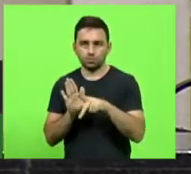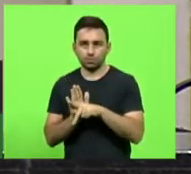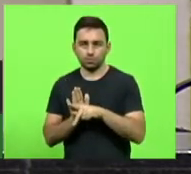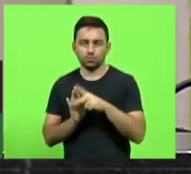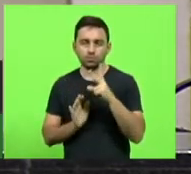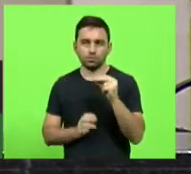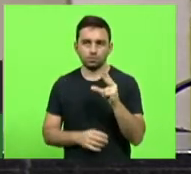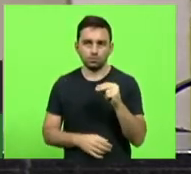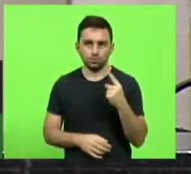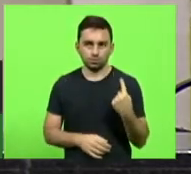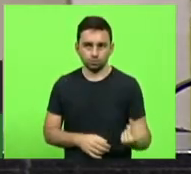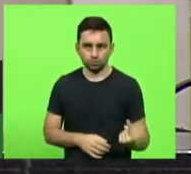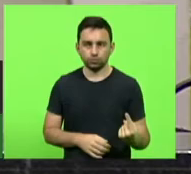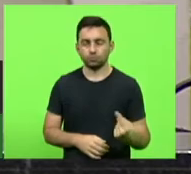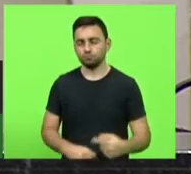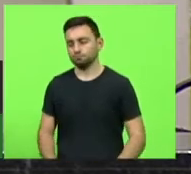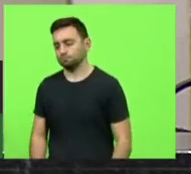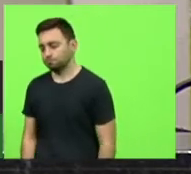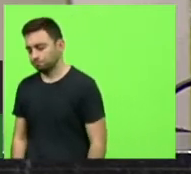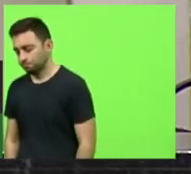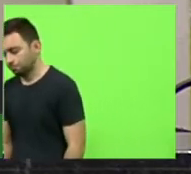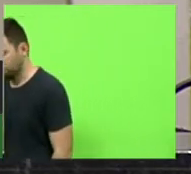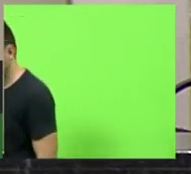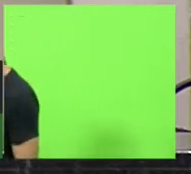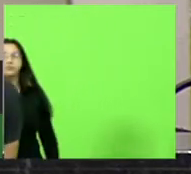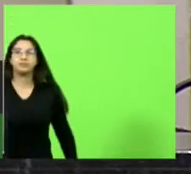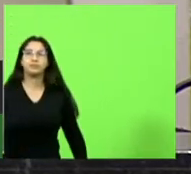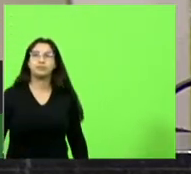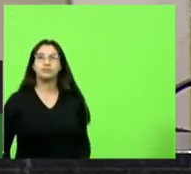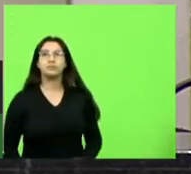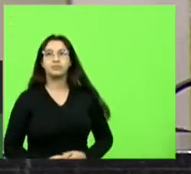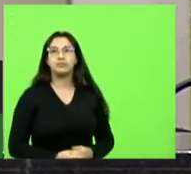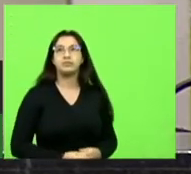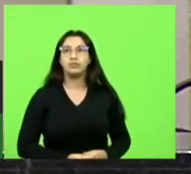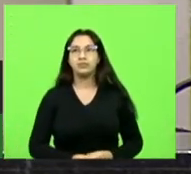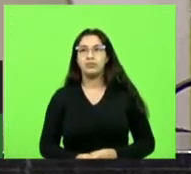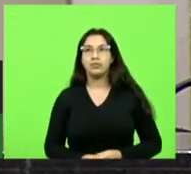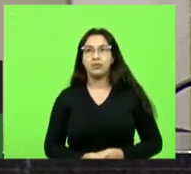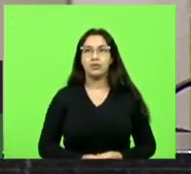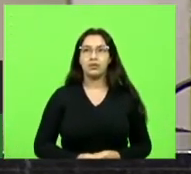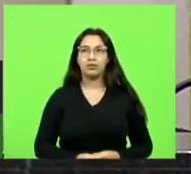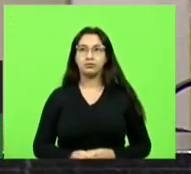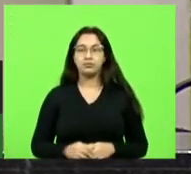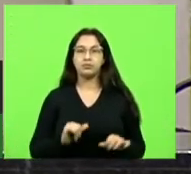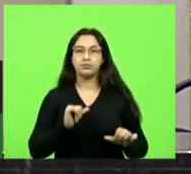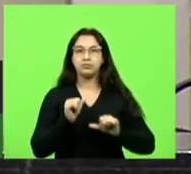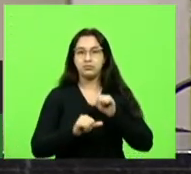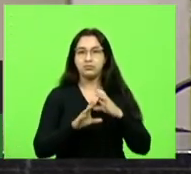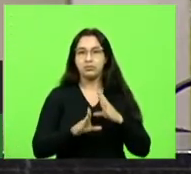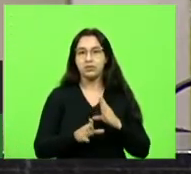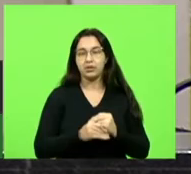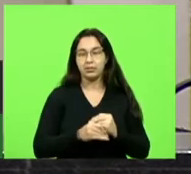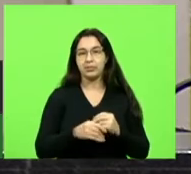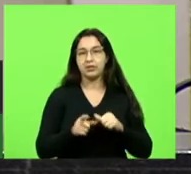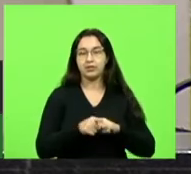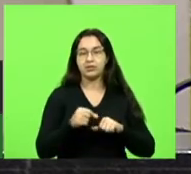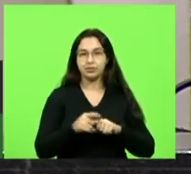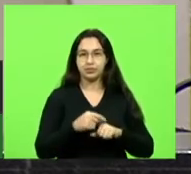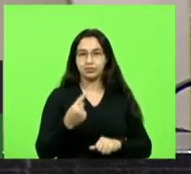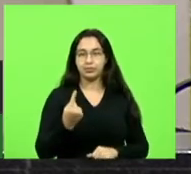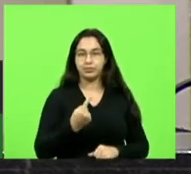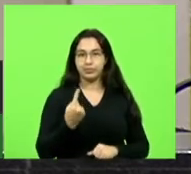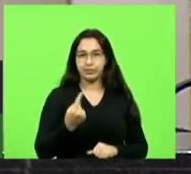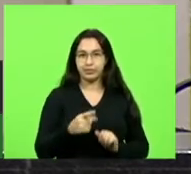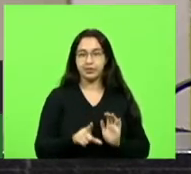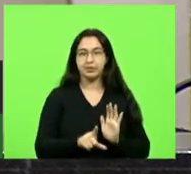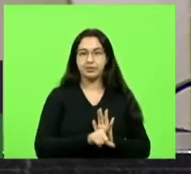Comissão de Finanças e Tributação, altera aí a ementa e o artigo 1º da Lei 17.939 de